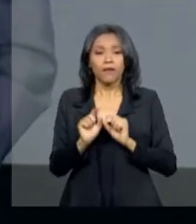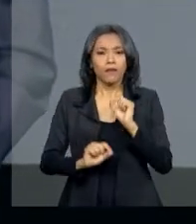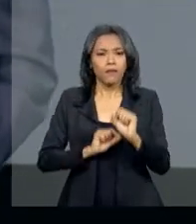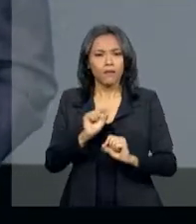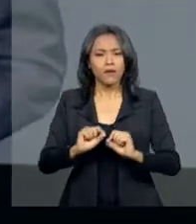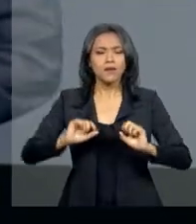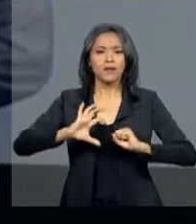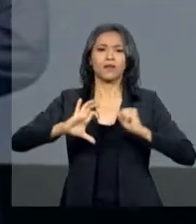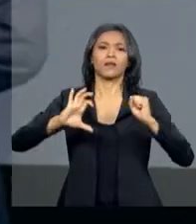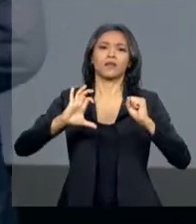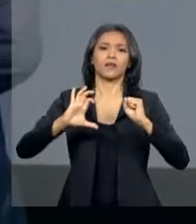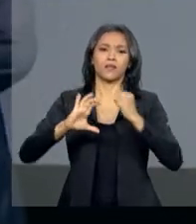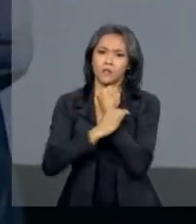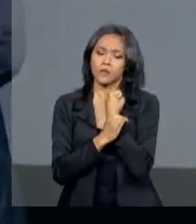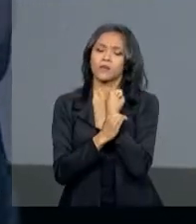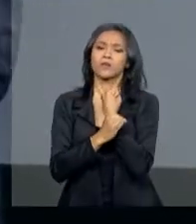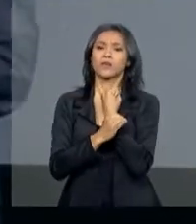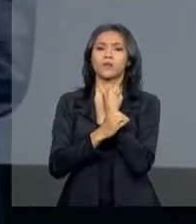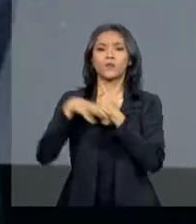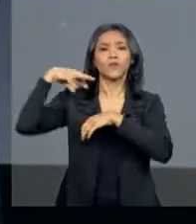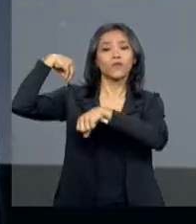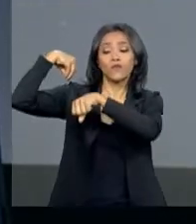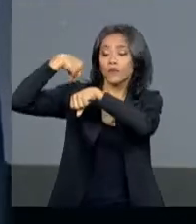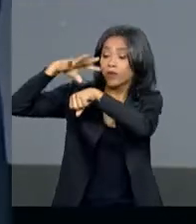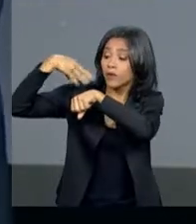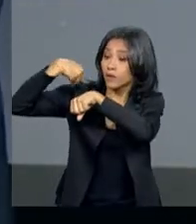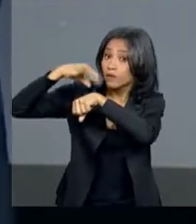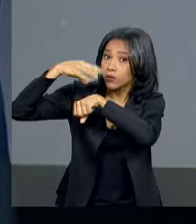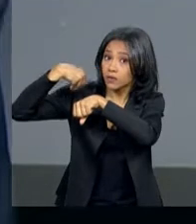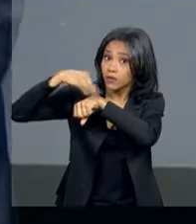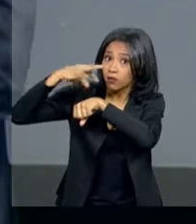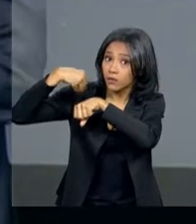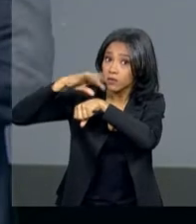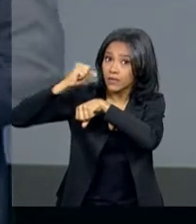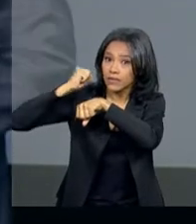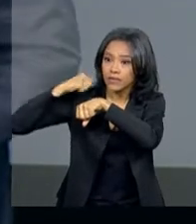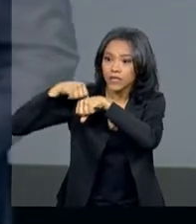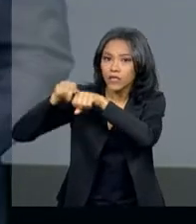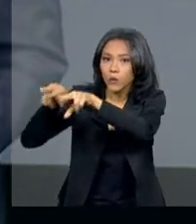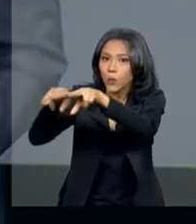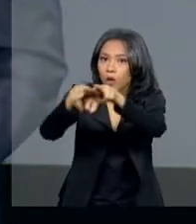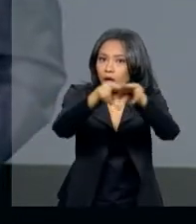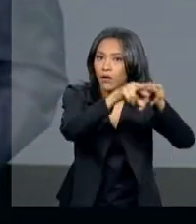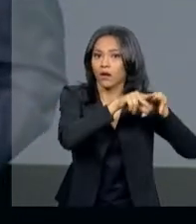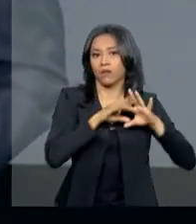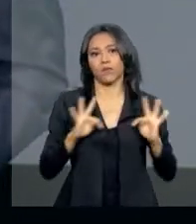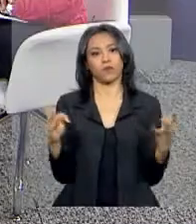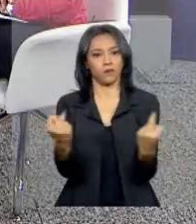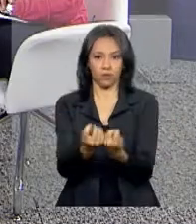informações que sejam disseminadas de maneira igual a todos